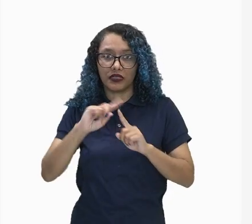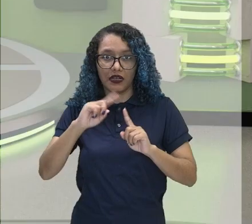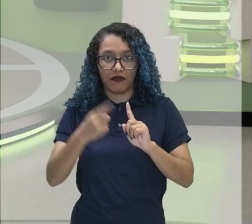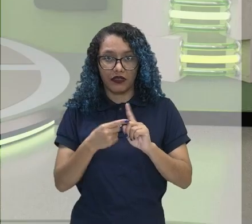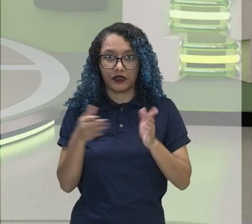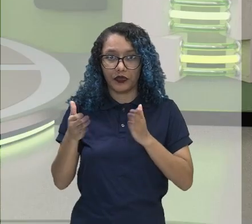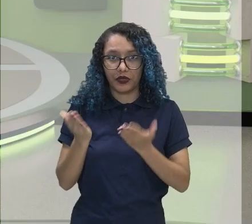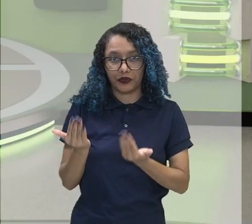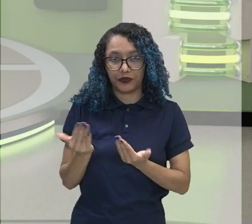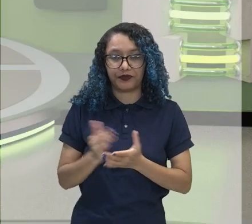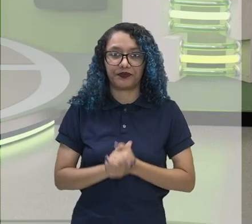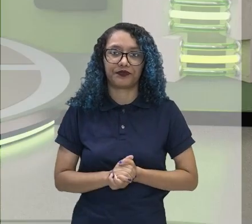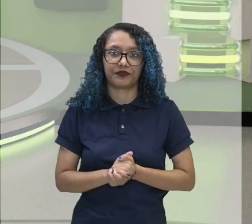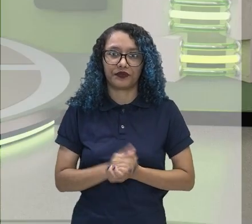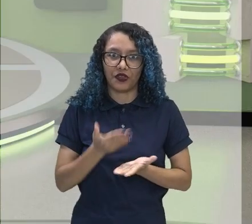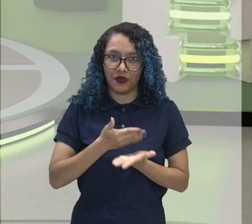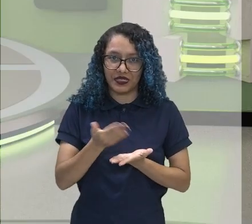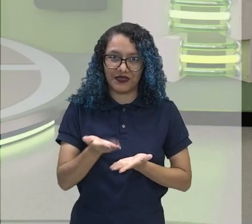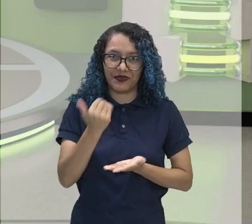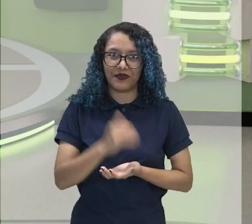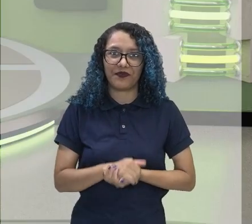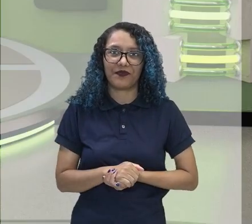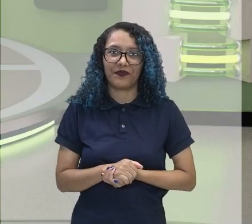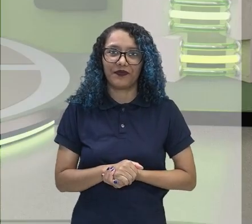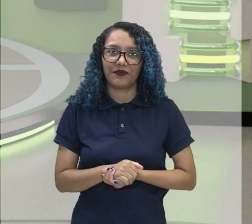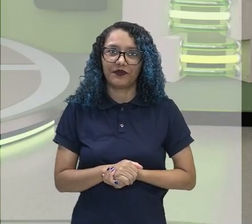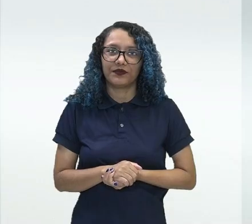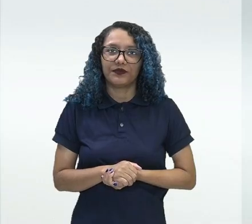na adolescência. Então, vamos à nossa aula.